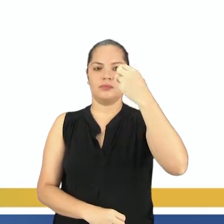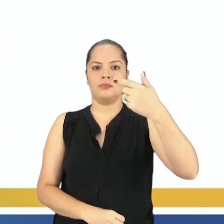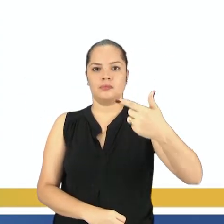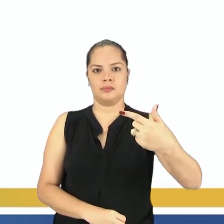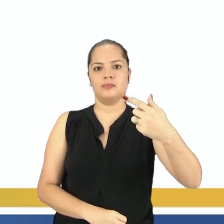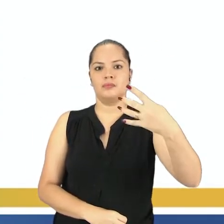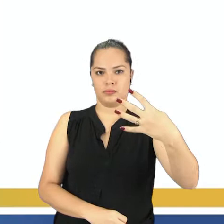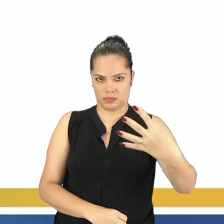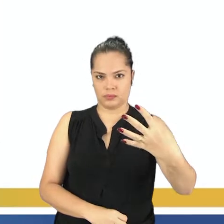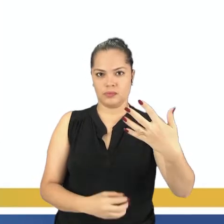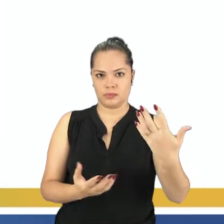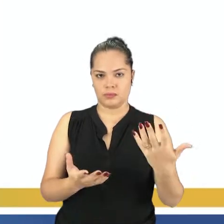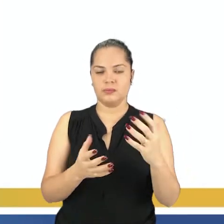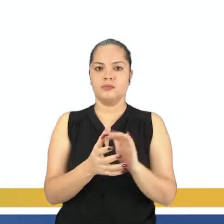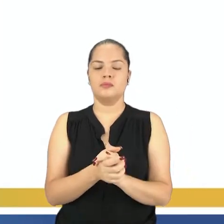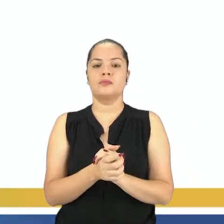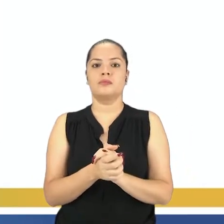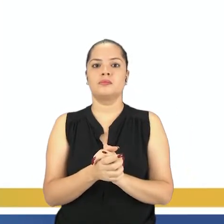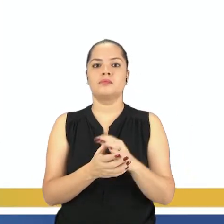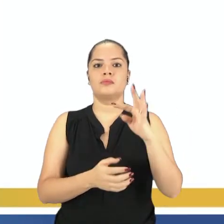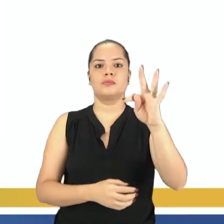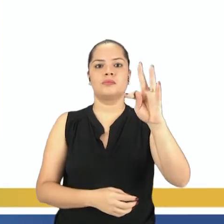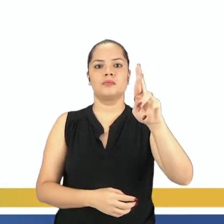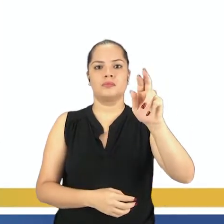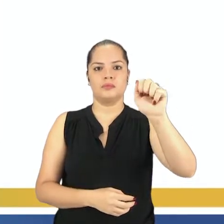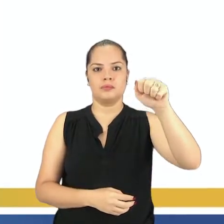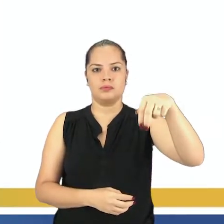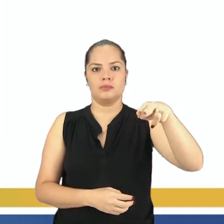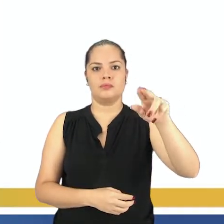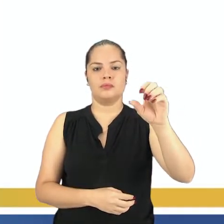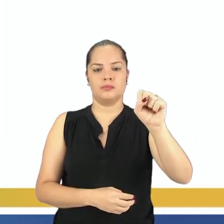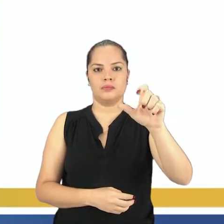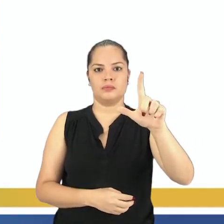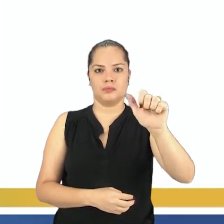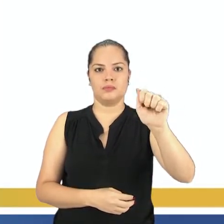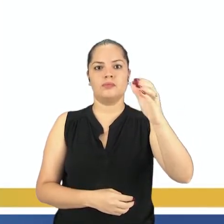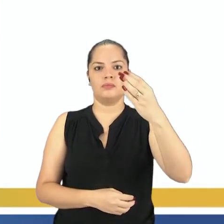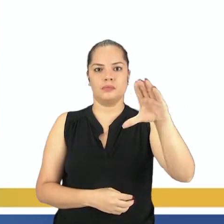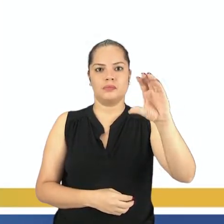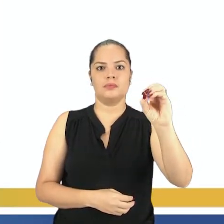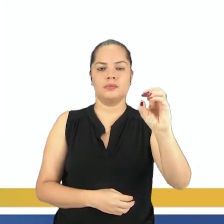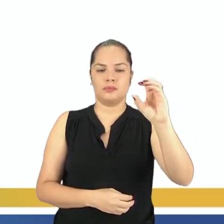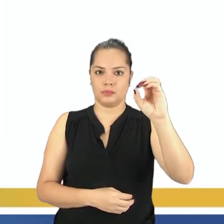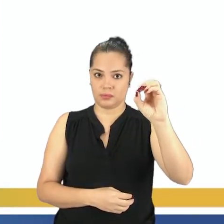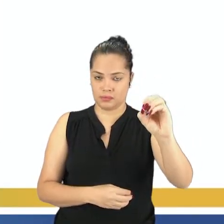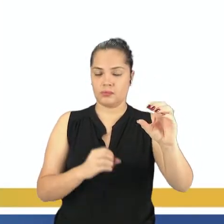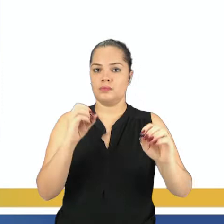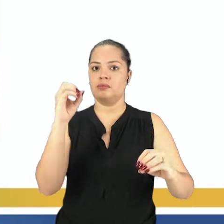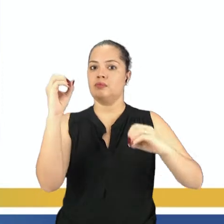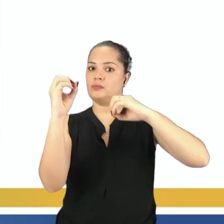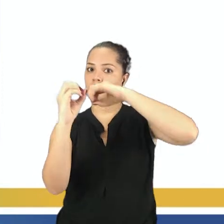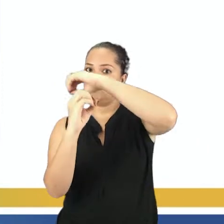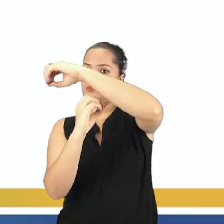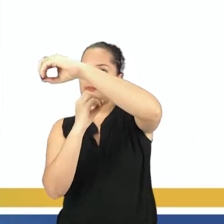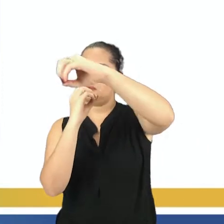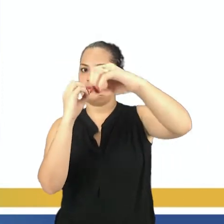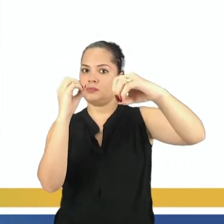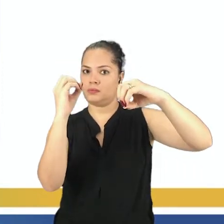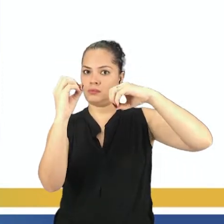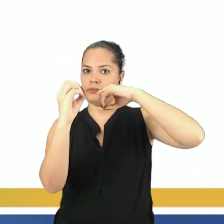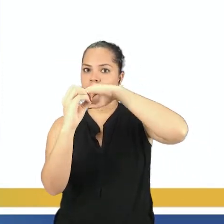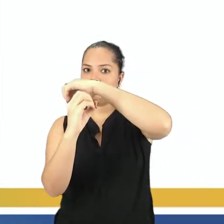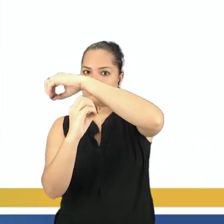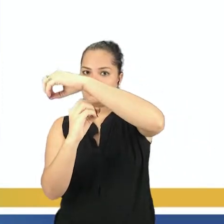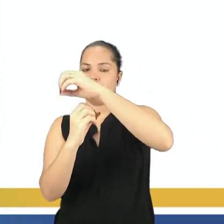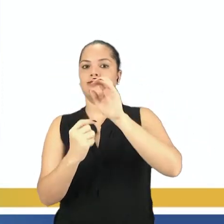horas, tá? A translação é o movimento que o planeta Terra realiza em torno, né, ao redor do Sol. Então vejam ali no